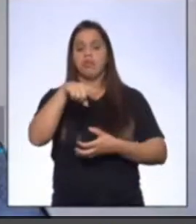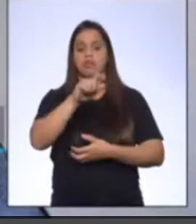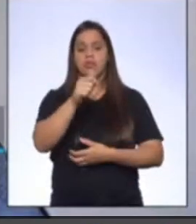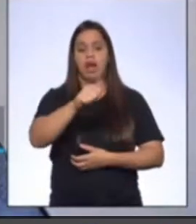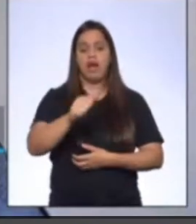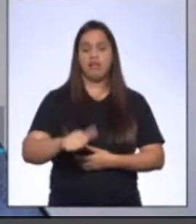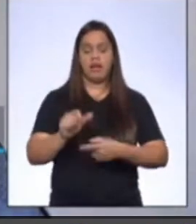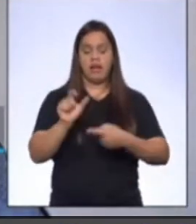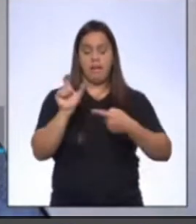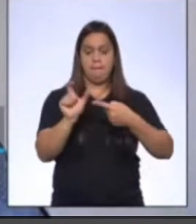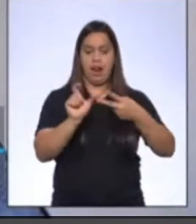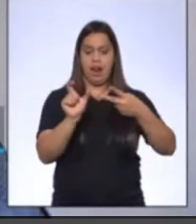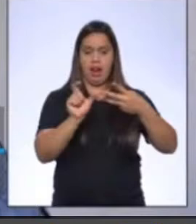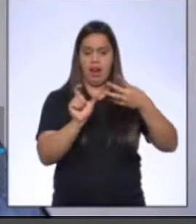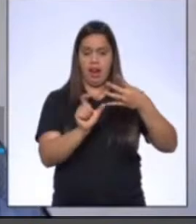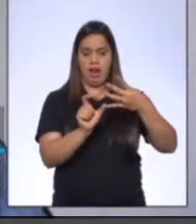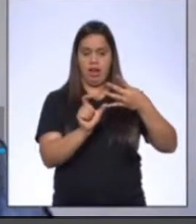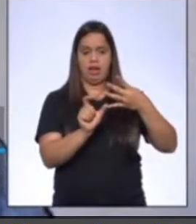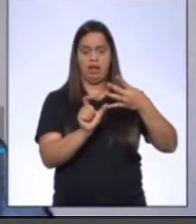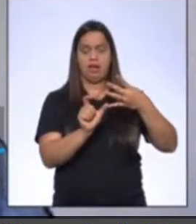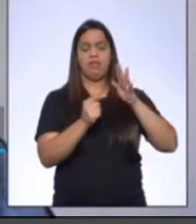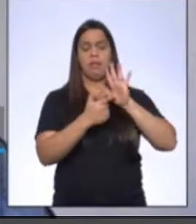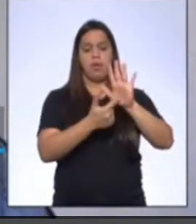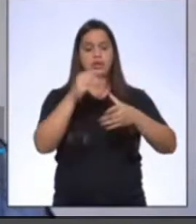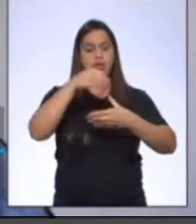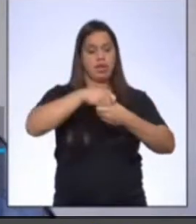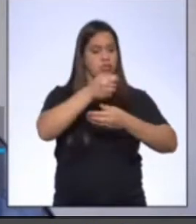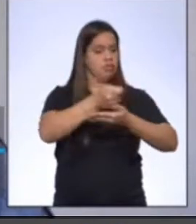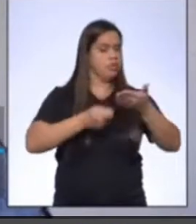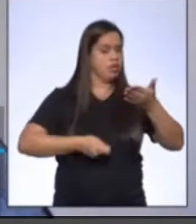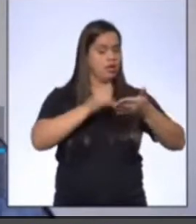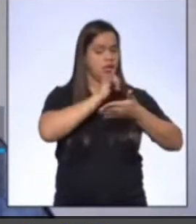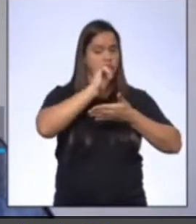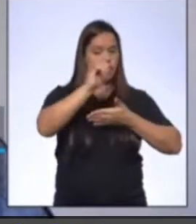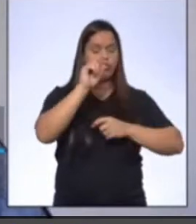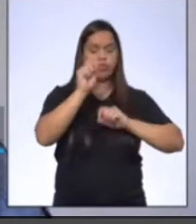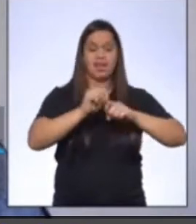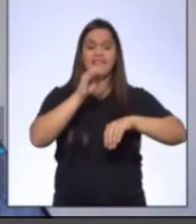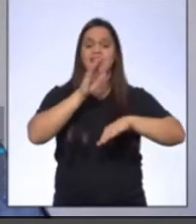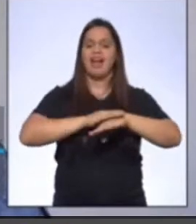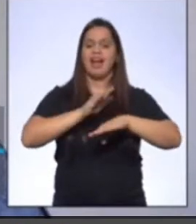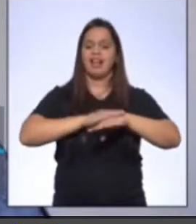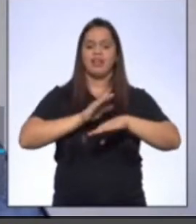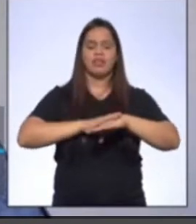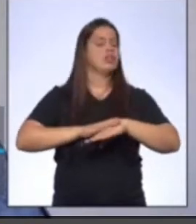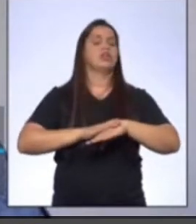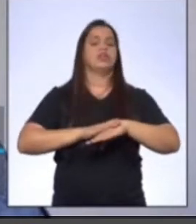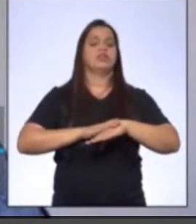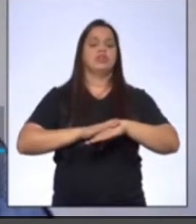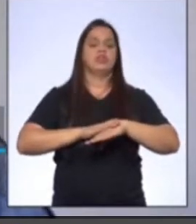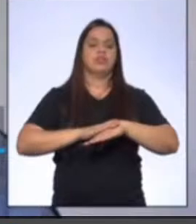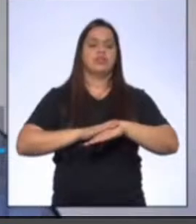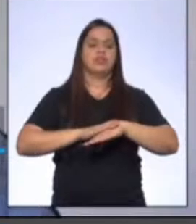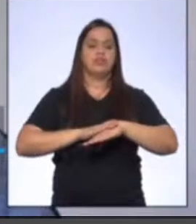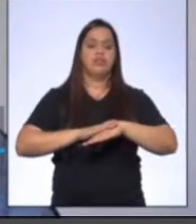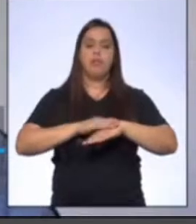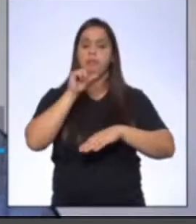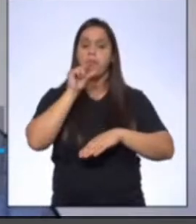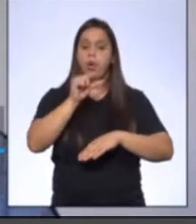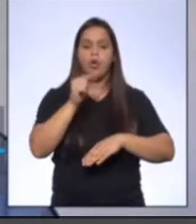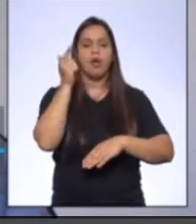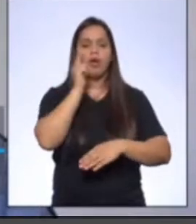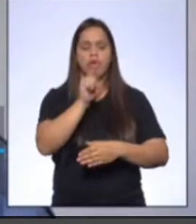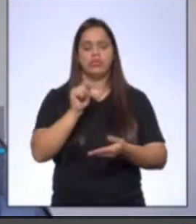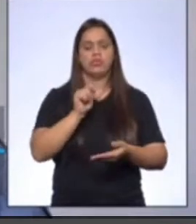que palavras dessa mostra na notícia que as ações foram insuficientes para afugentar o urso. Vamos dar uma olhadinha